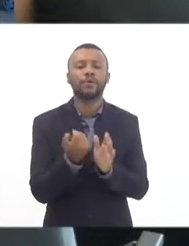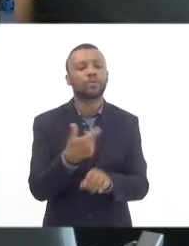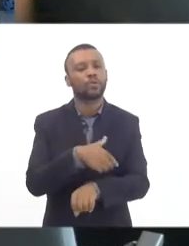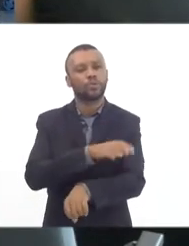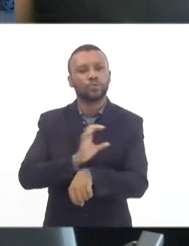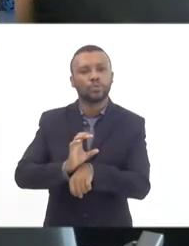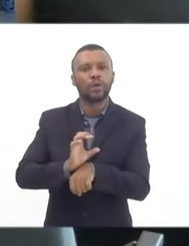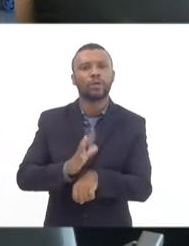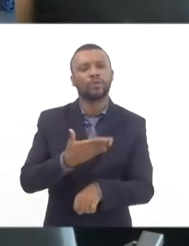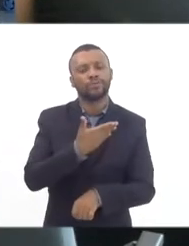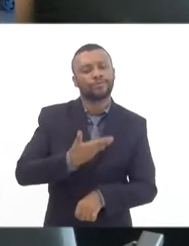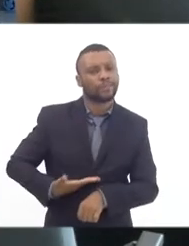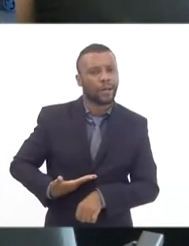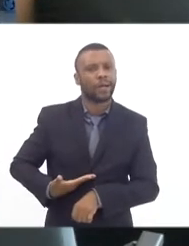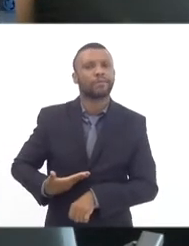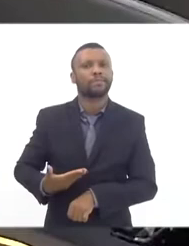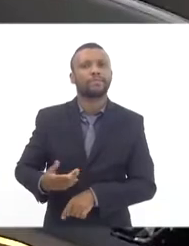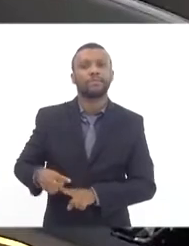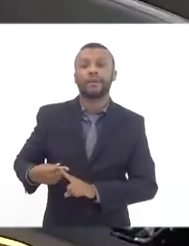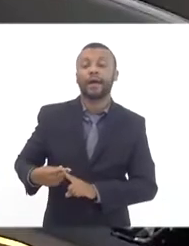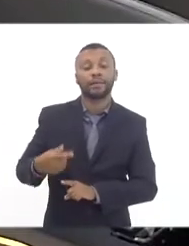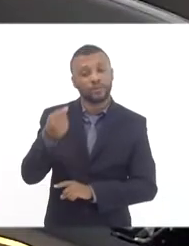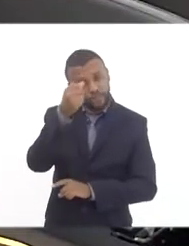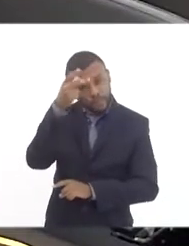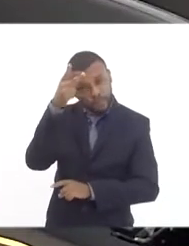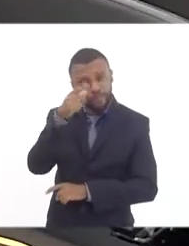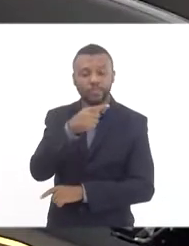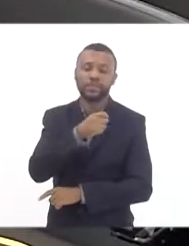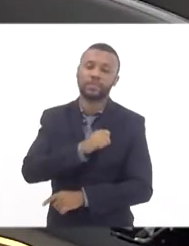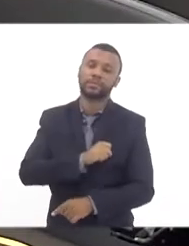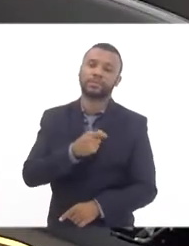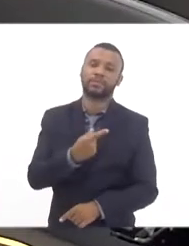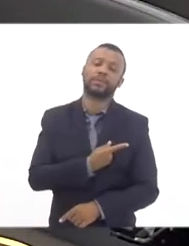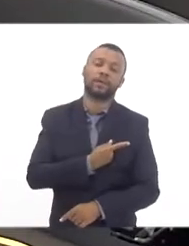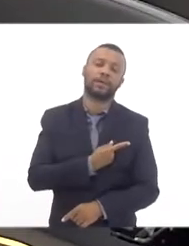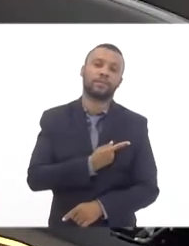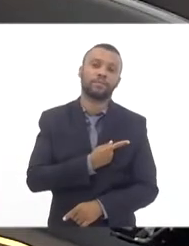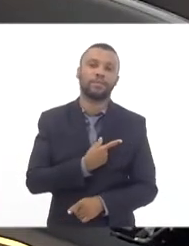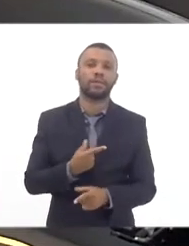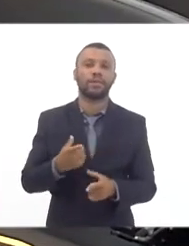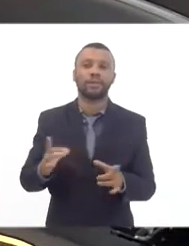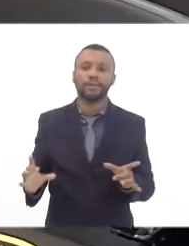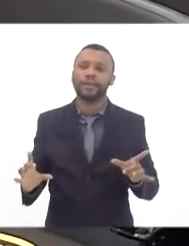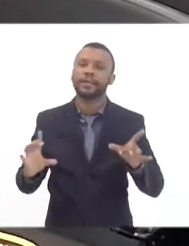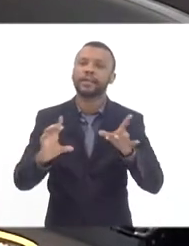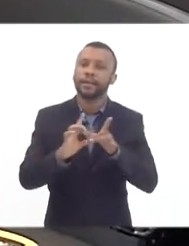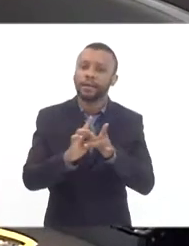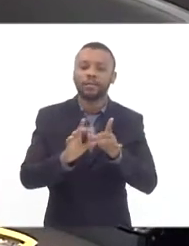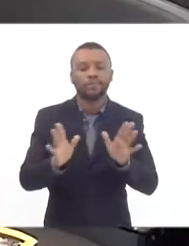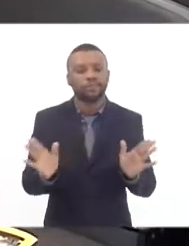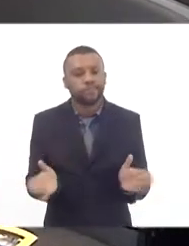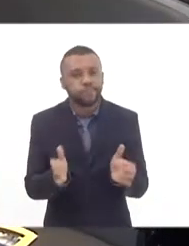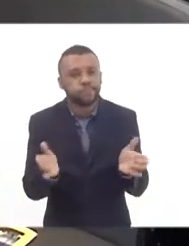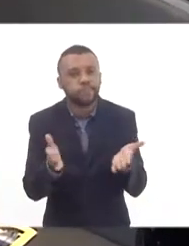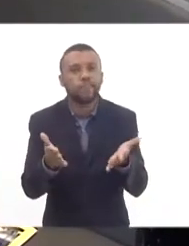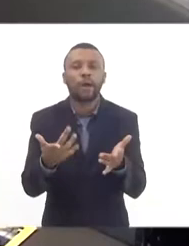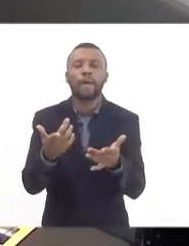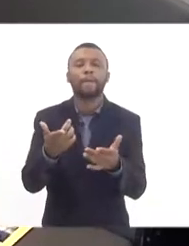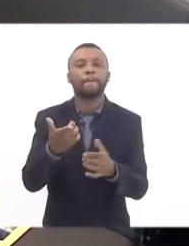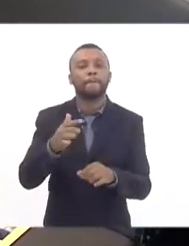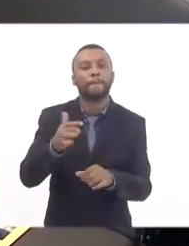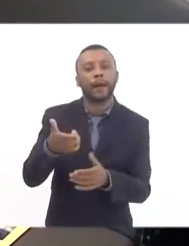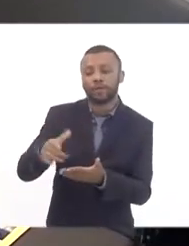nosso estado e da cidade de São Gonçalo. Inclusive, agregando esforços para que os recursos,